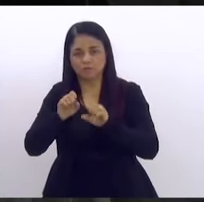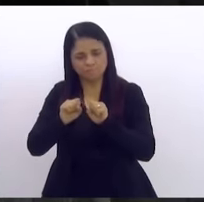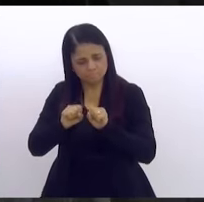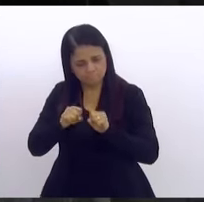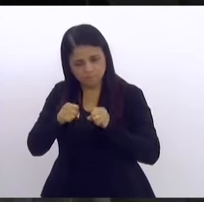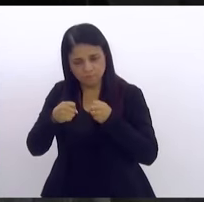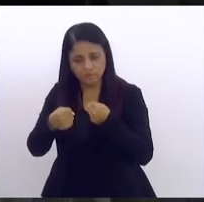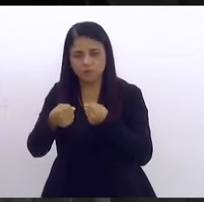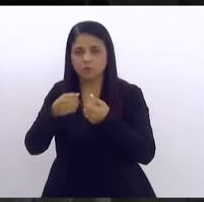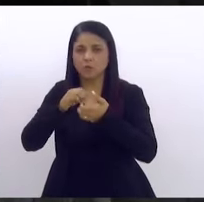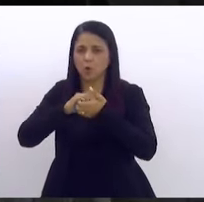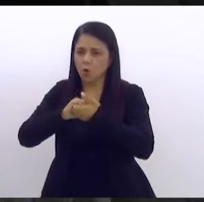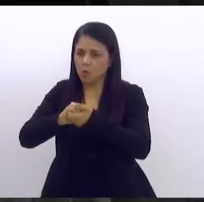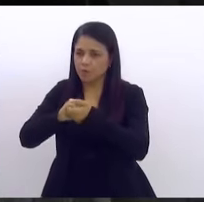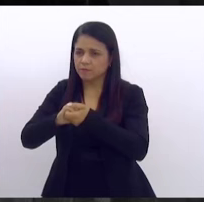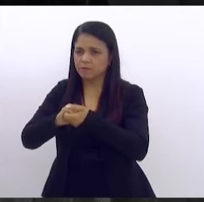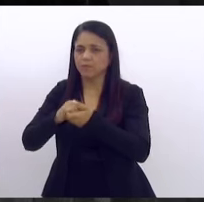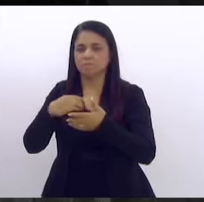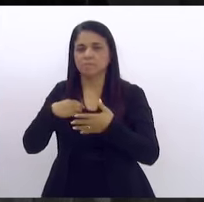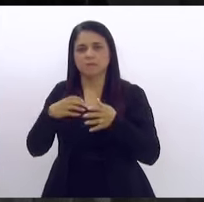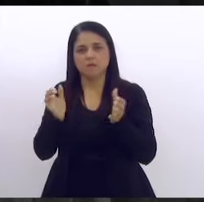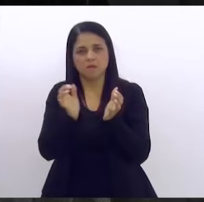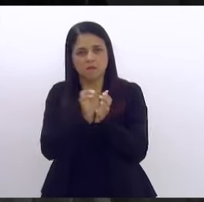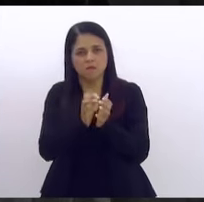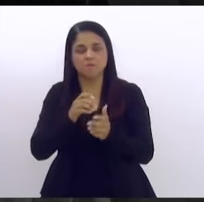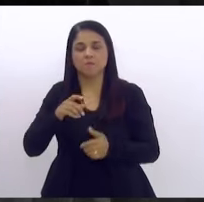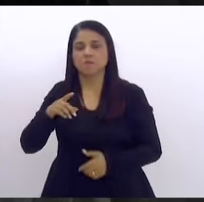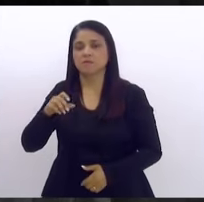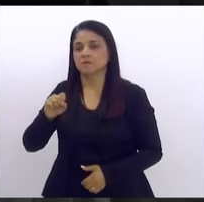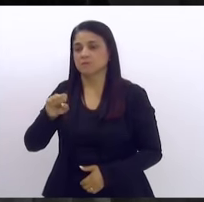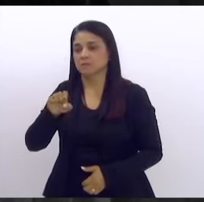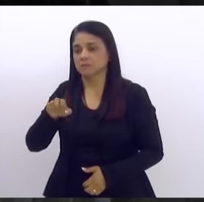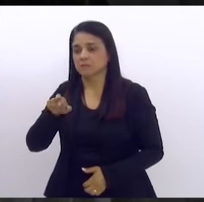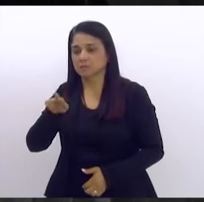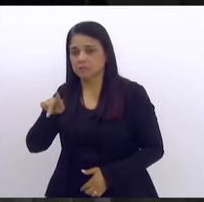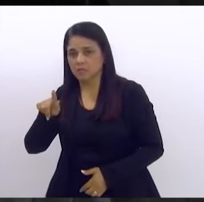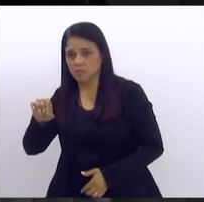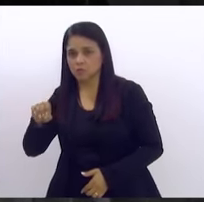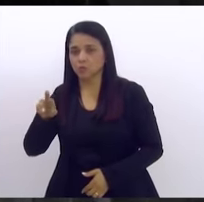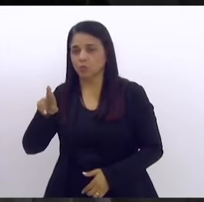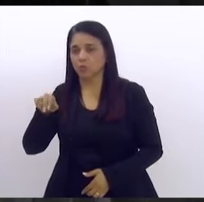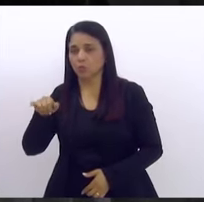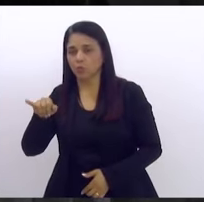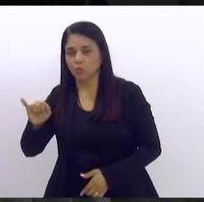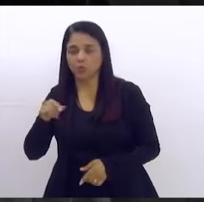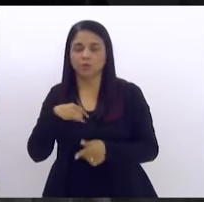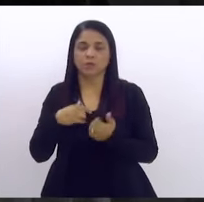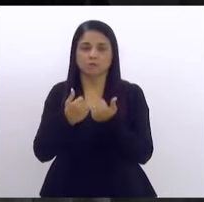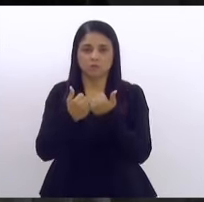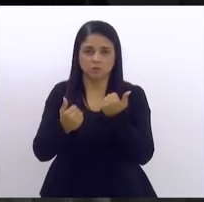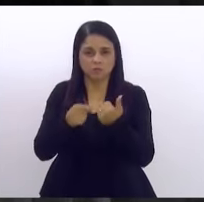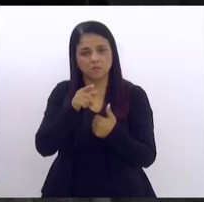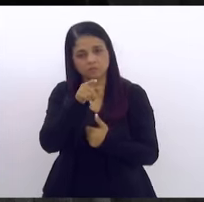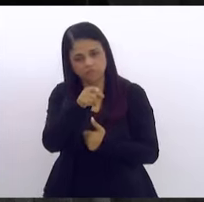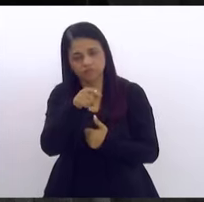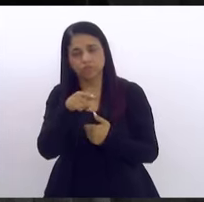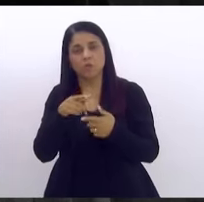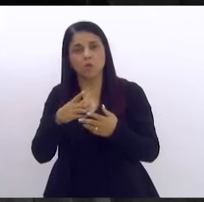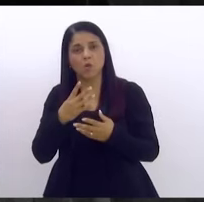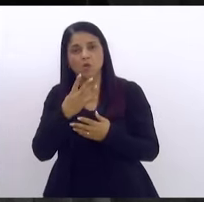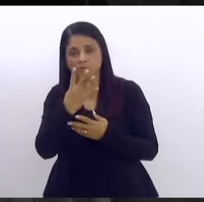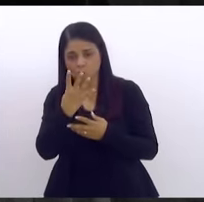quero cumprimentar toda a minha equipe, na pessoa do Sérgio Rui, do Montese, do Elbert, da assessoria de Vossa Excelência, que trabalharam a quatro